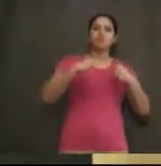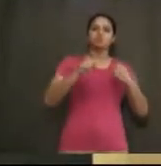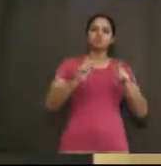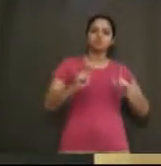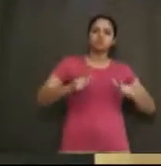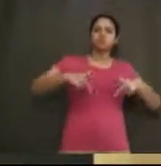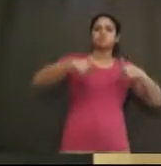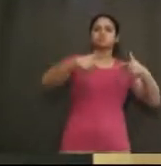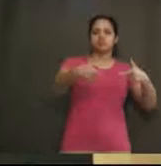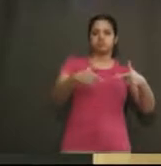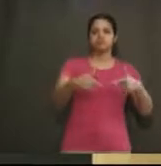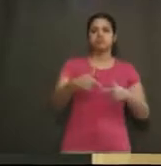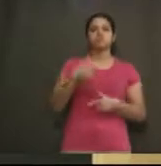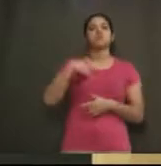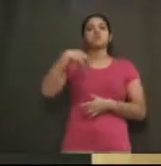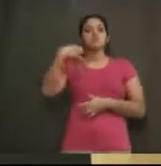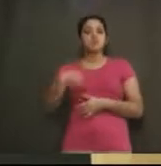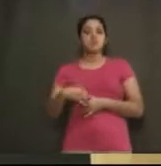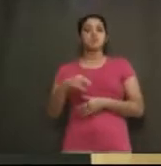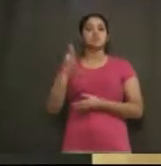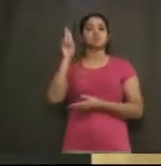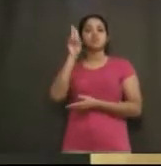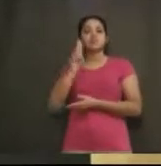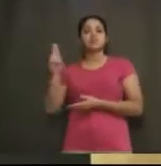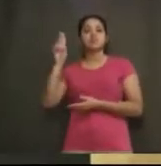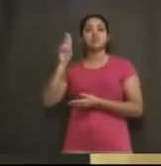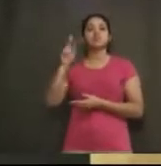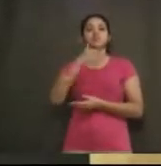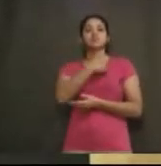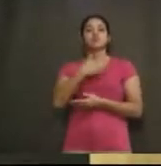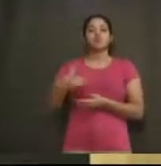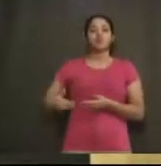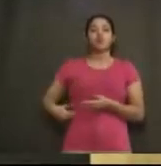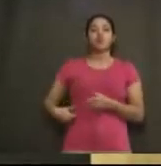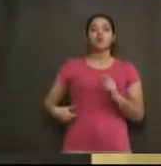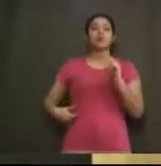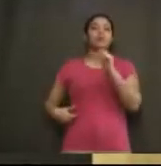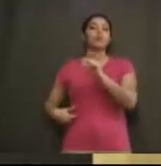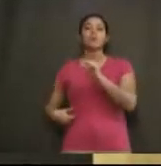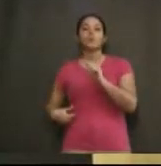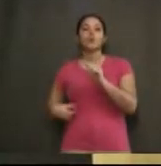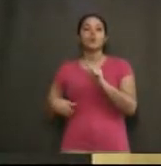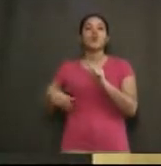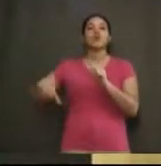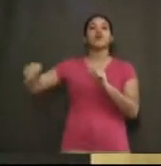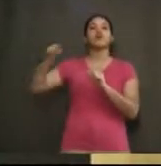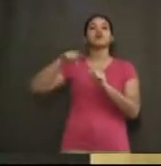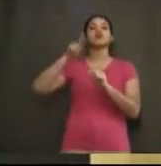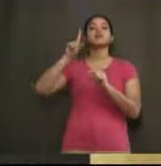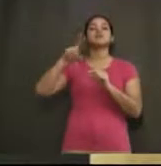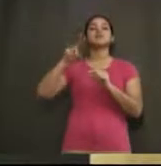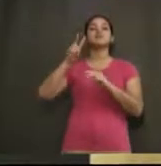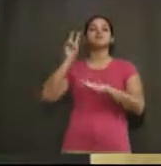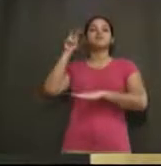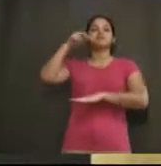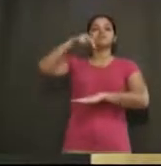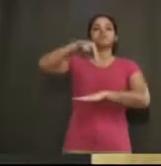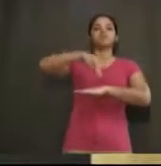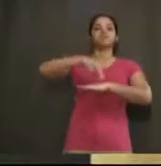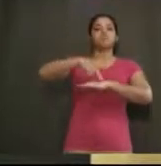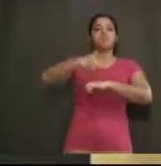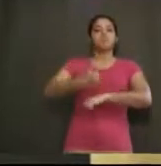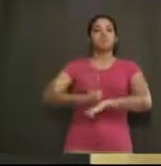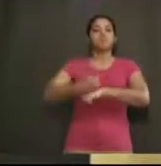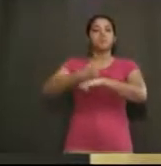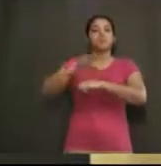públicas, mais uma vez, serão um ponto irradiador de resistência na sociedade,